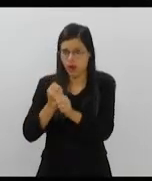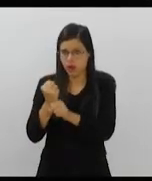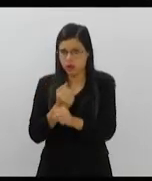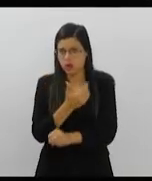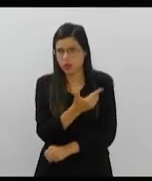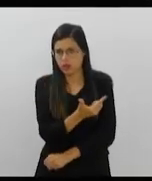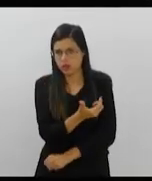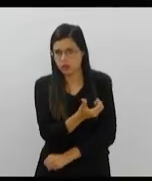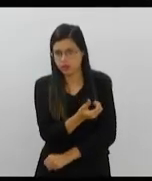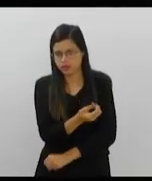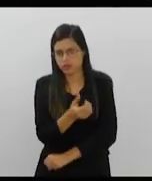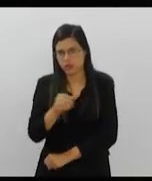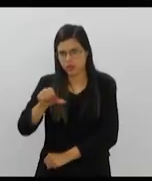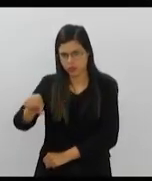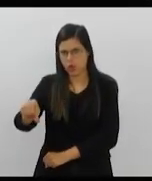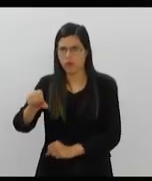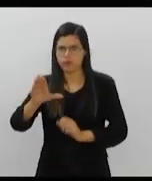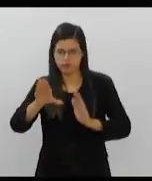emenda constitucional.